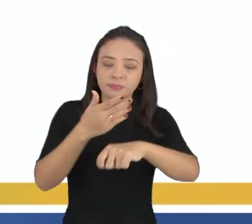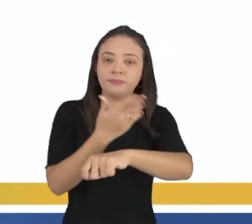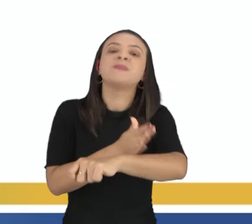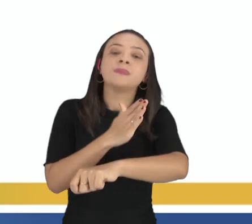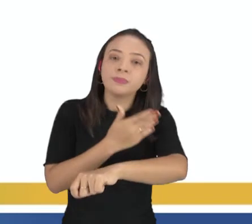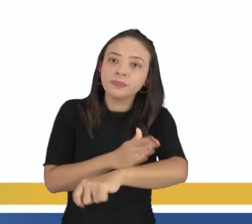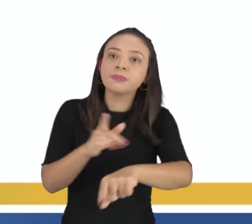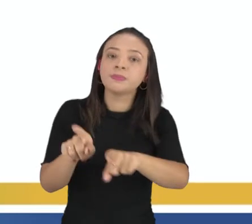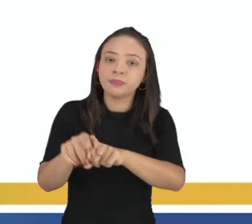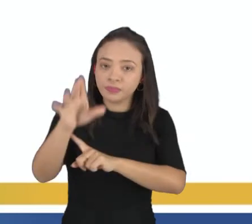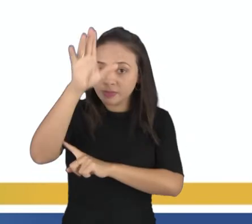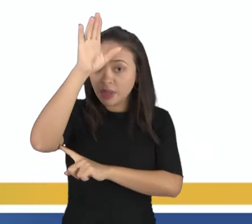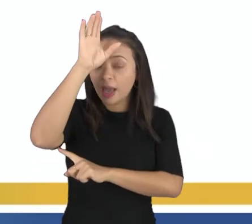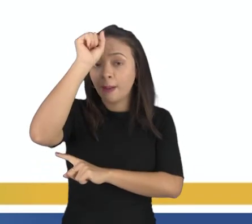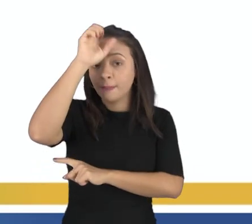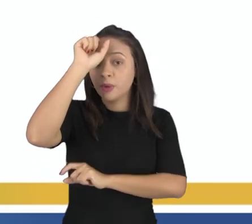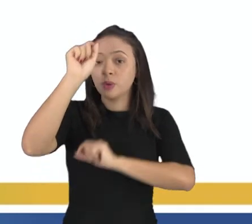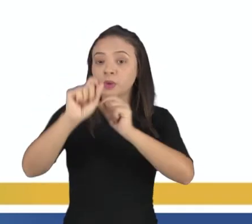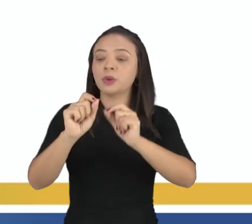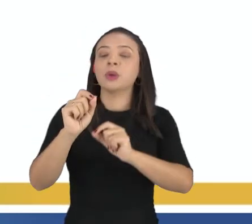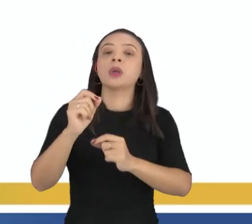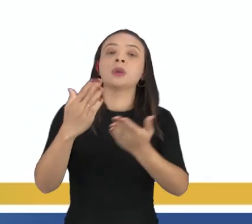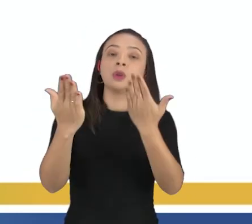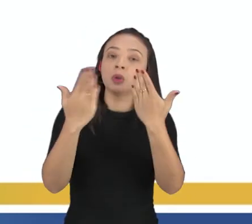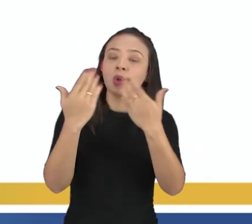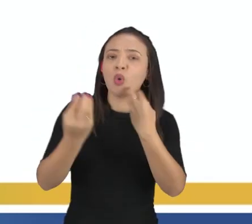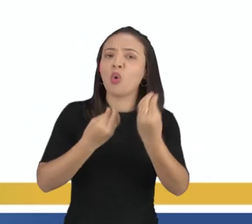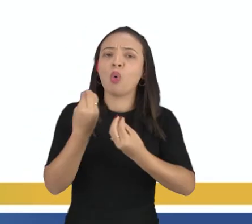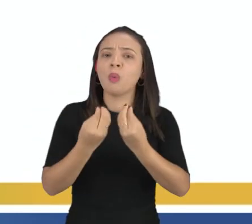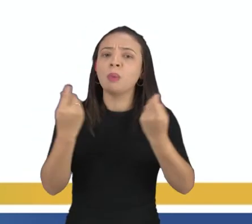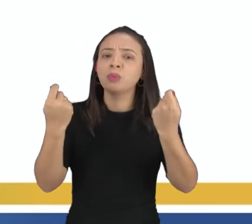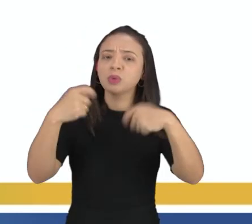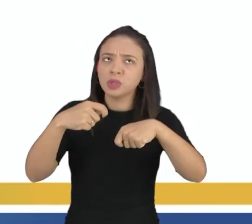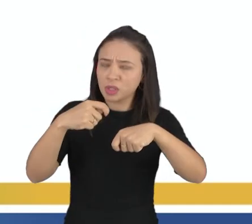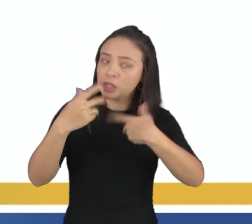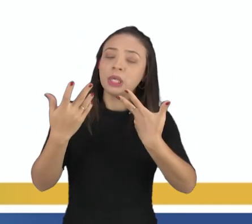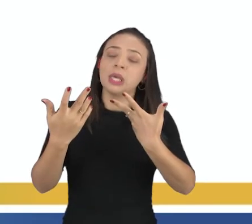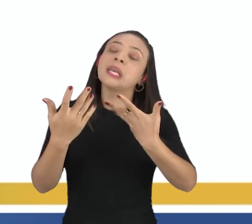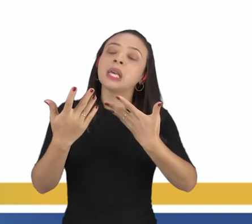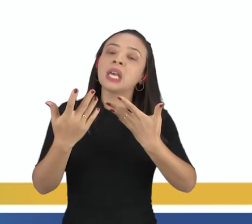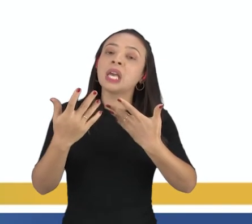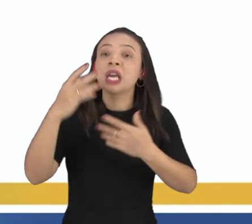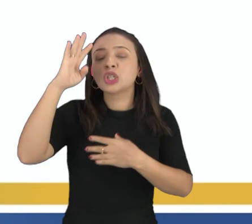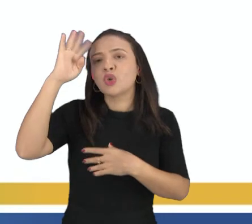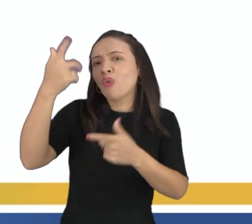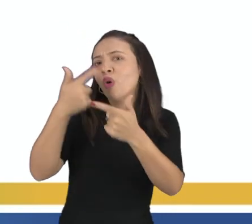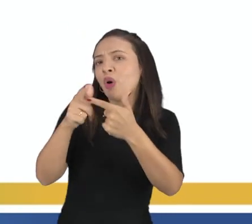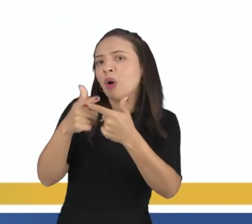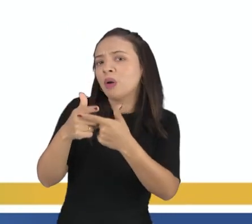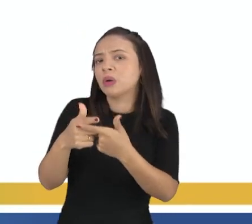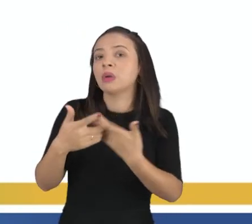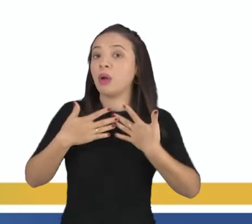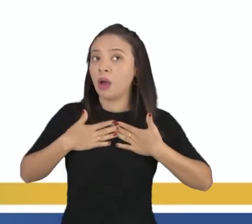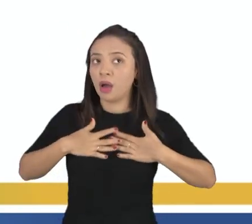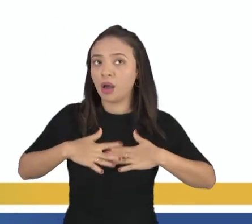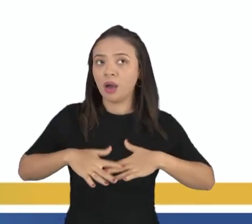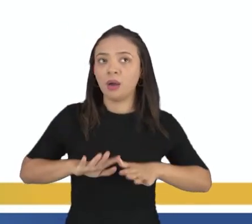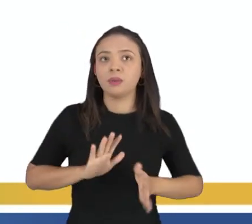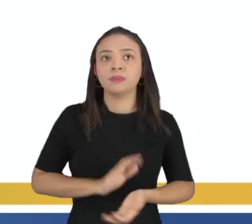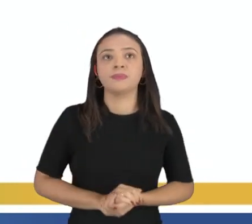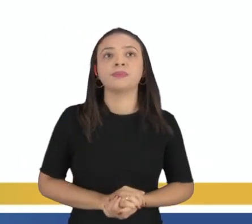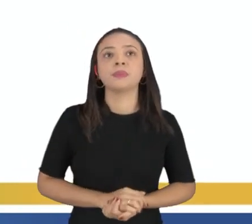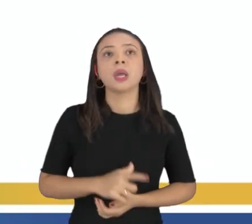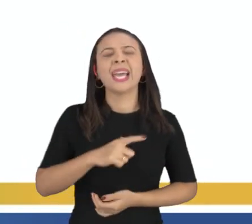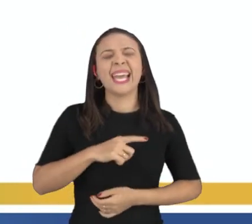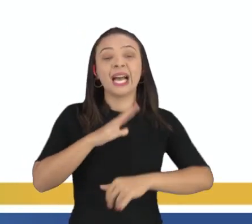profissional e aprender com psicólogos como resolver conflitos civilizadamente. Por ter alguma das